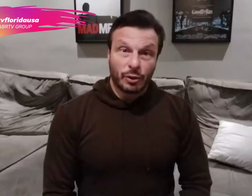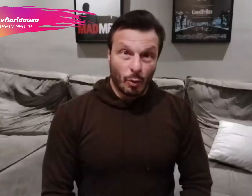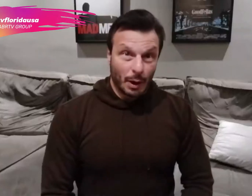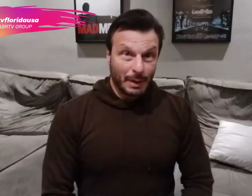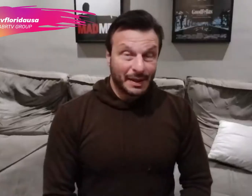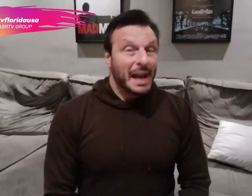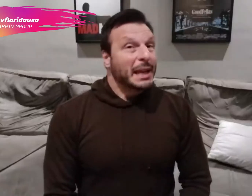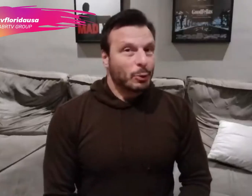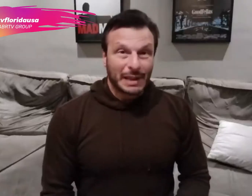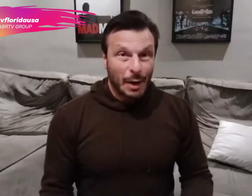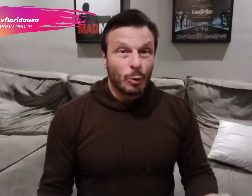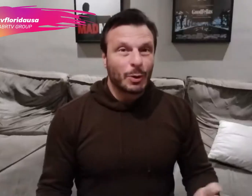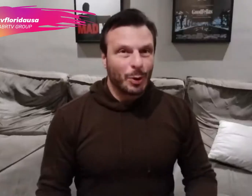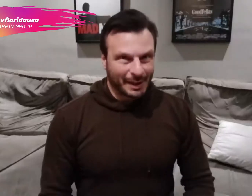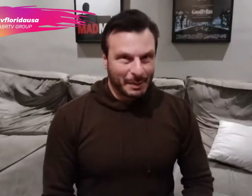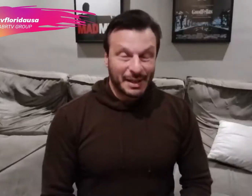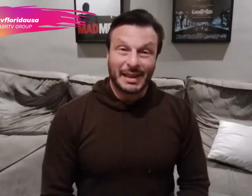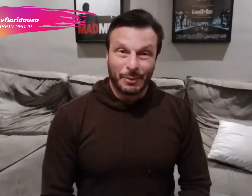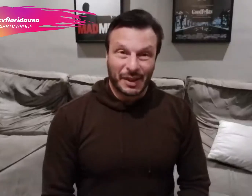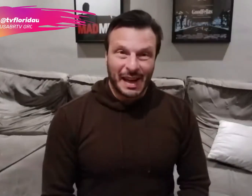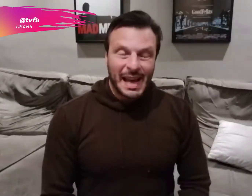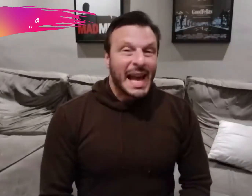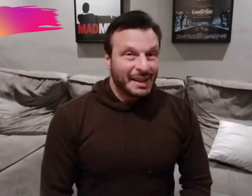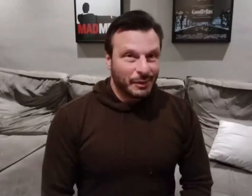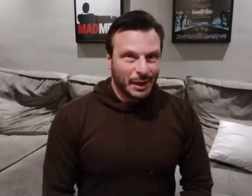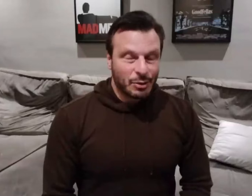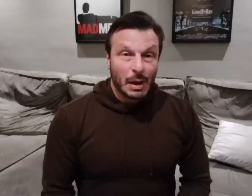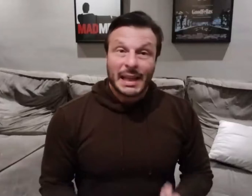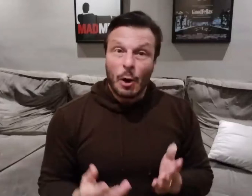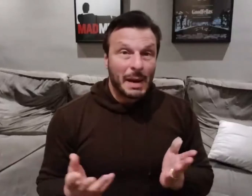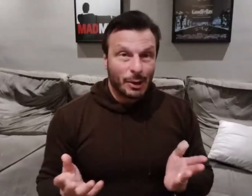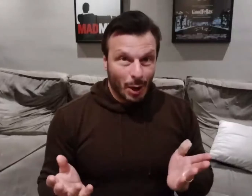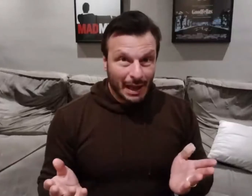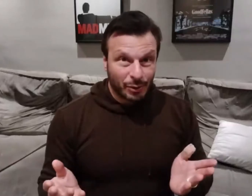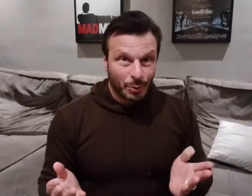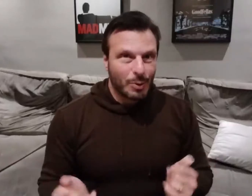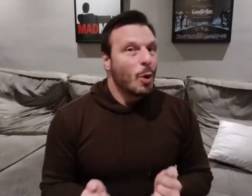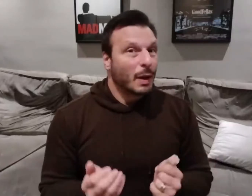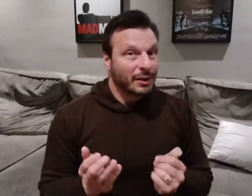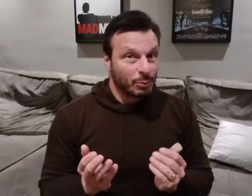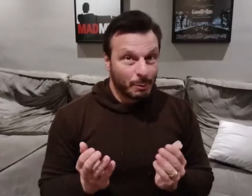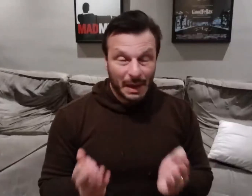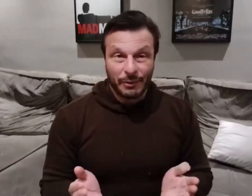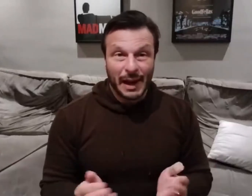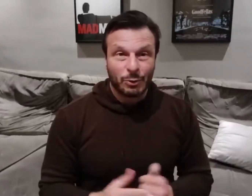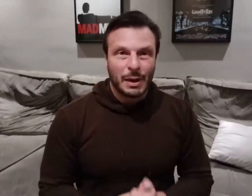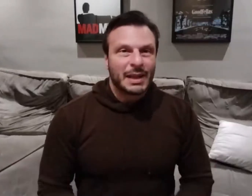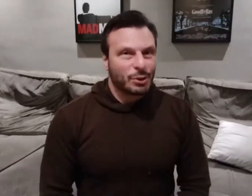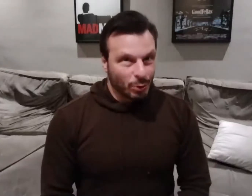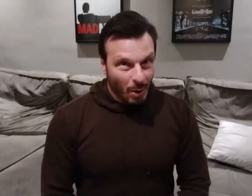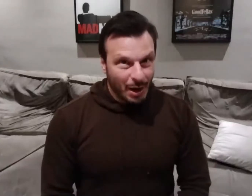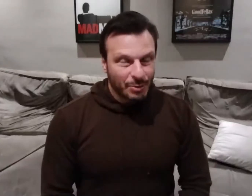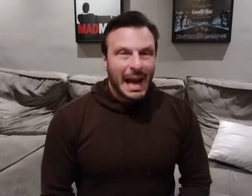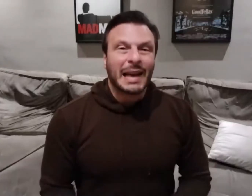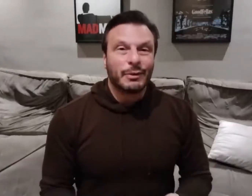Oi, eu sou o Oi Luiz e eu trago orgulhosamente até você esse vídeo, que é o melhor resumo, o resumo perfeito